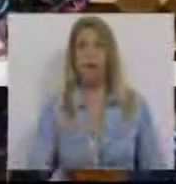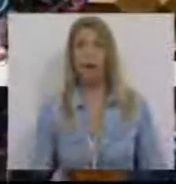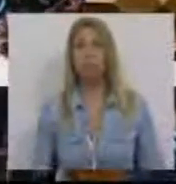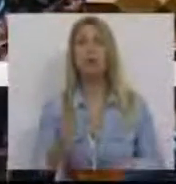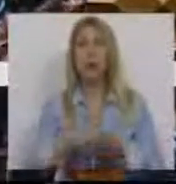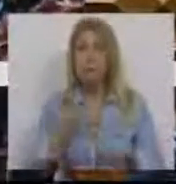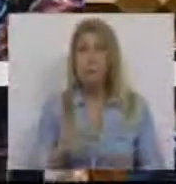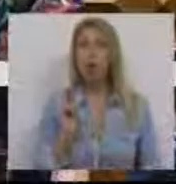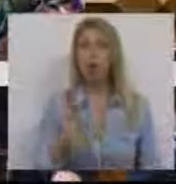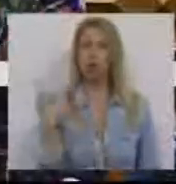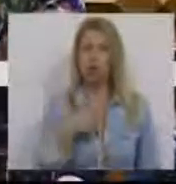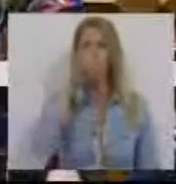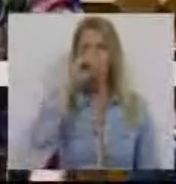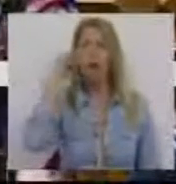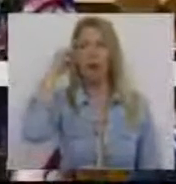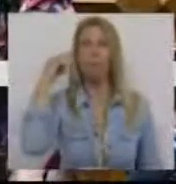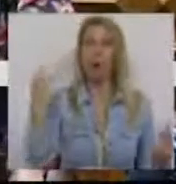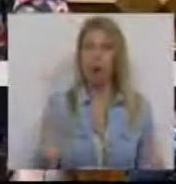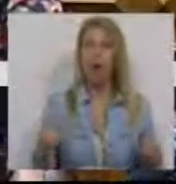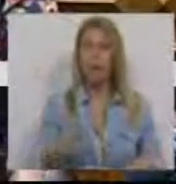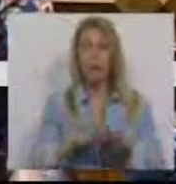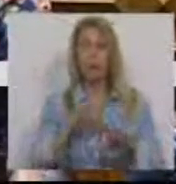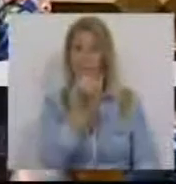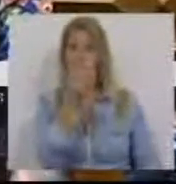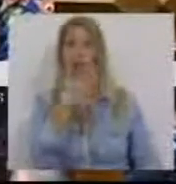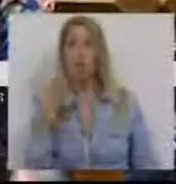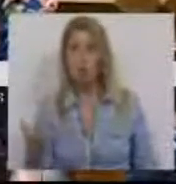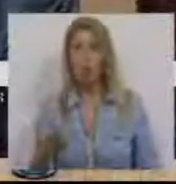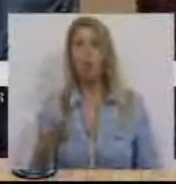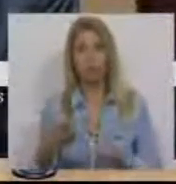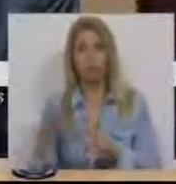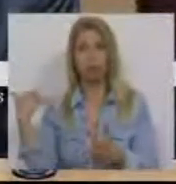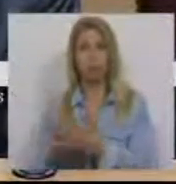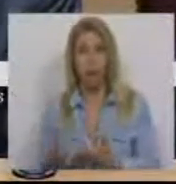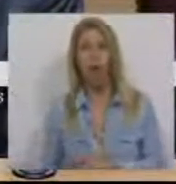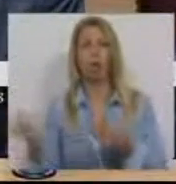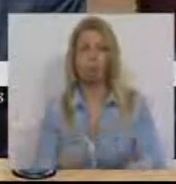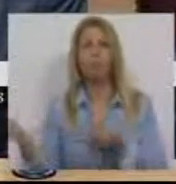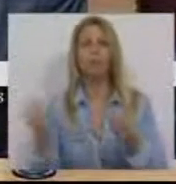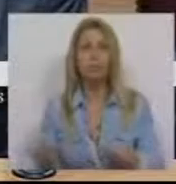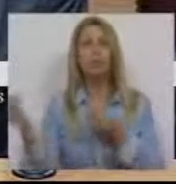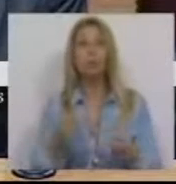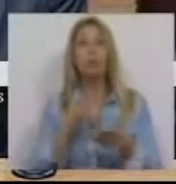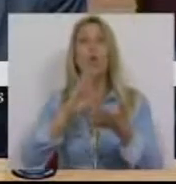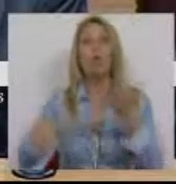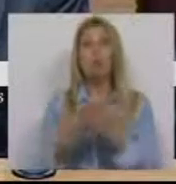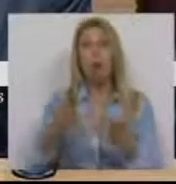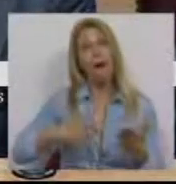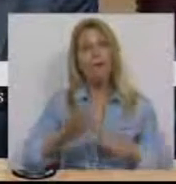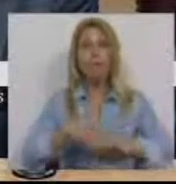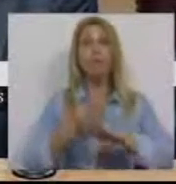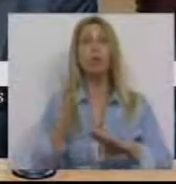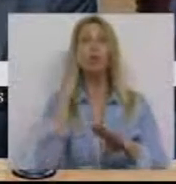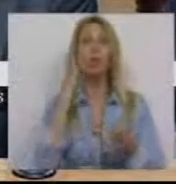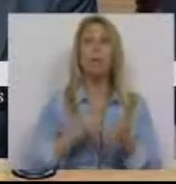nos lembrarmos disso é que desde 2011 que andamos a apresentar propostas nesta Casa para o reforço do número de técnicos. E